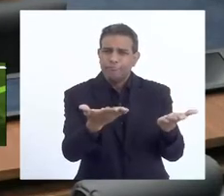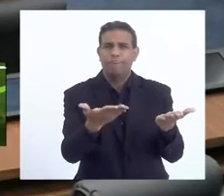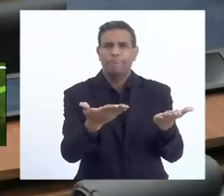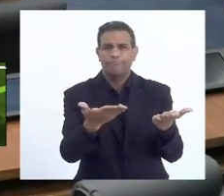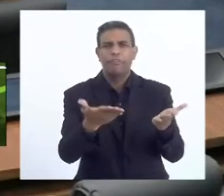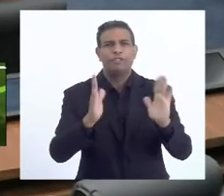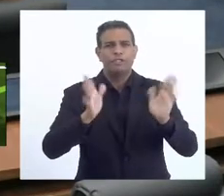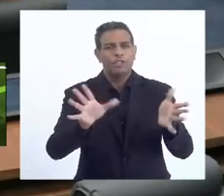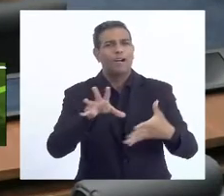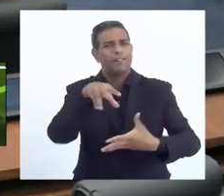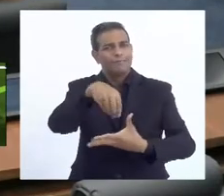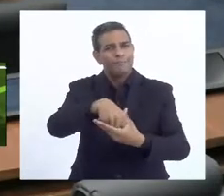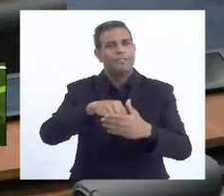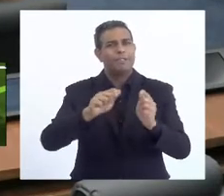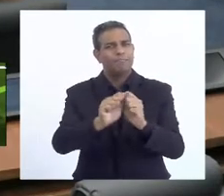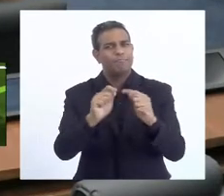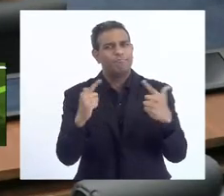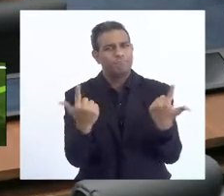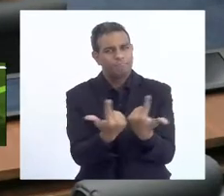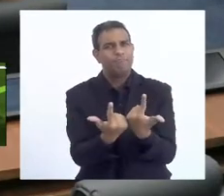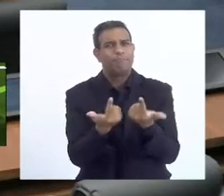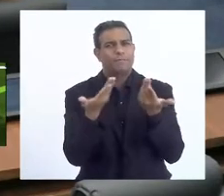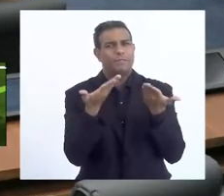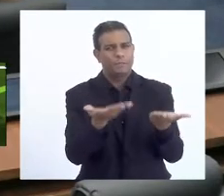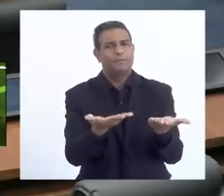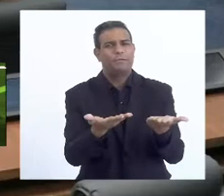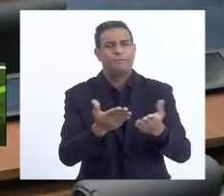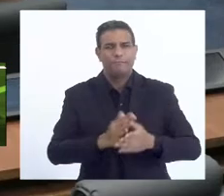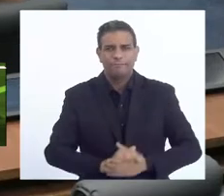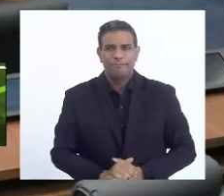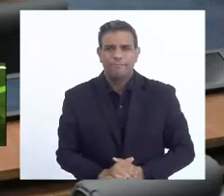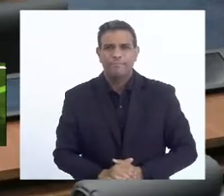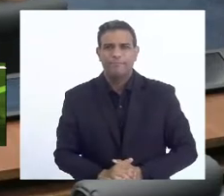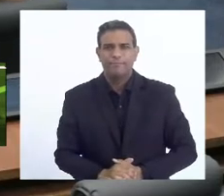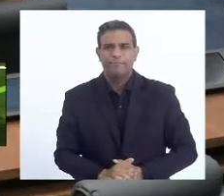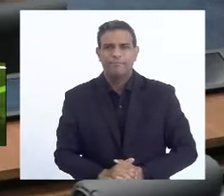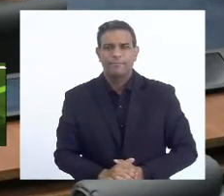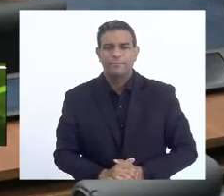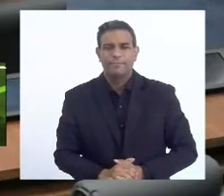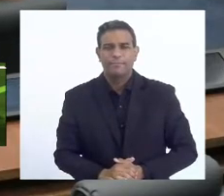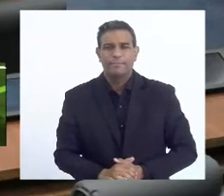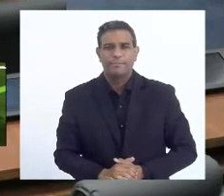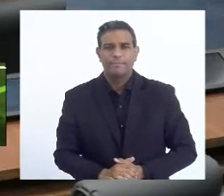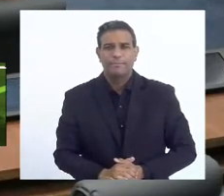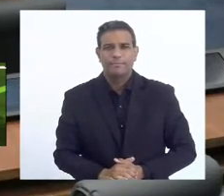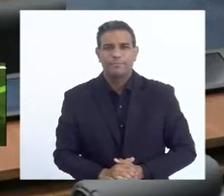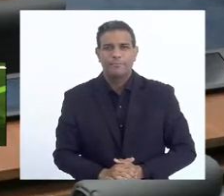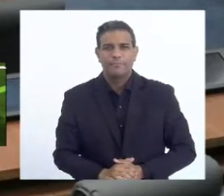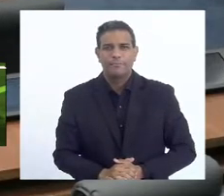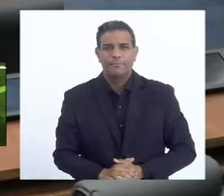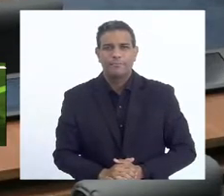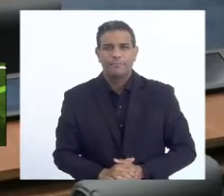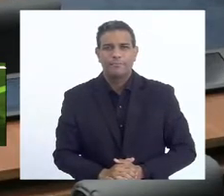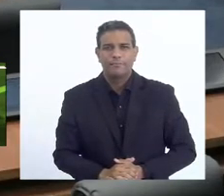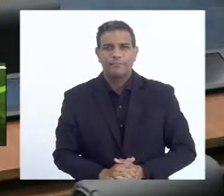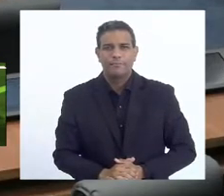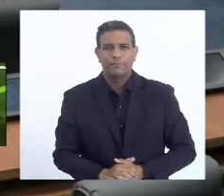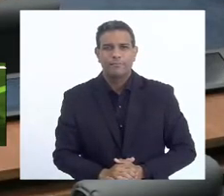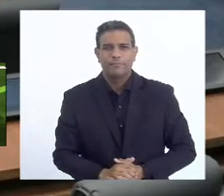Já é daqui de dentro, mas palma é sempre palma, né, Renata? Gente, queria, então, vamos lá,